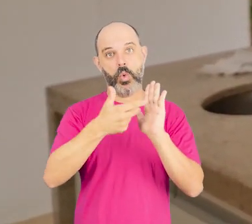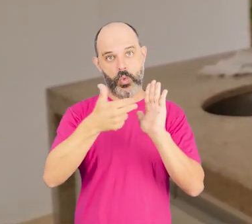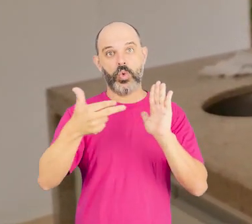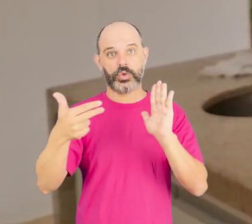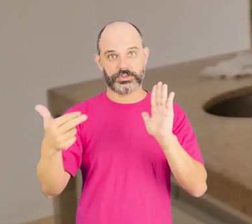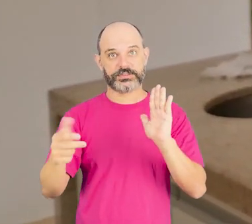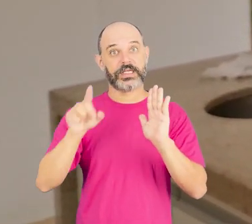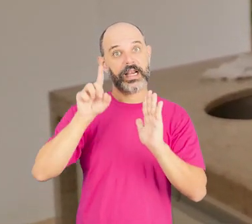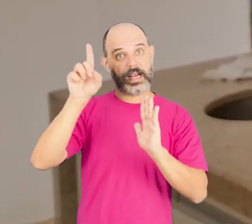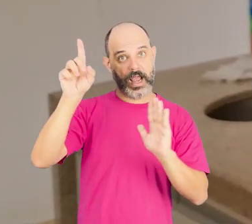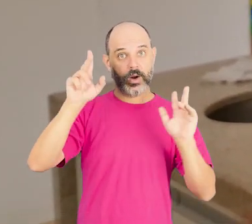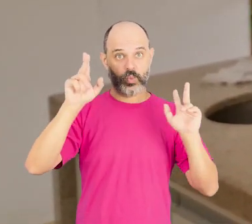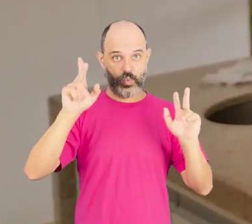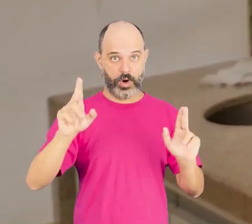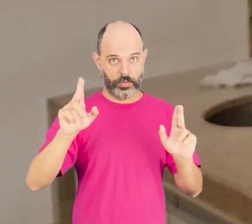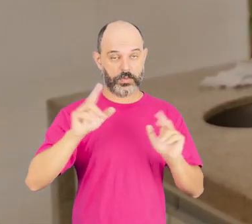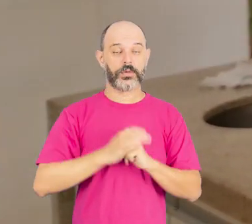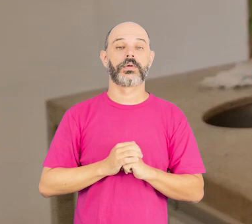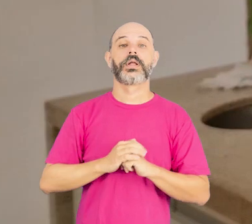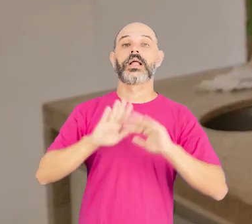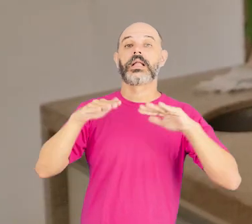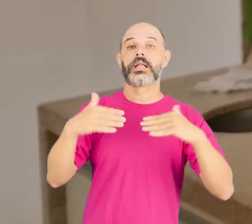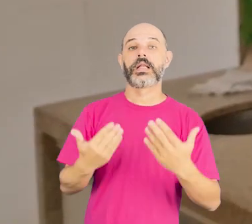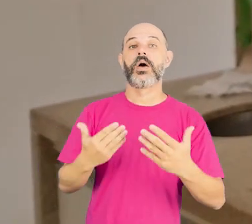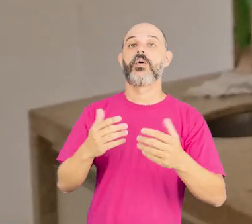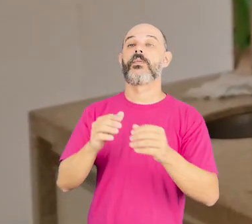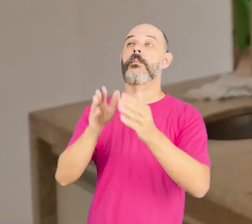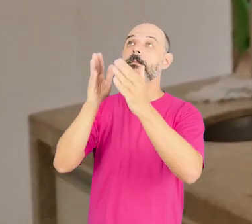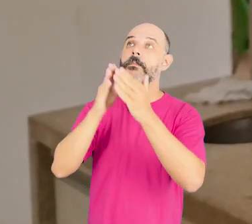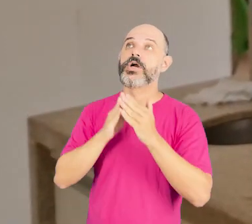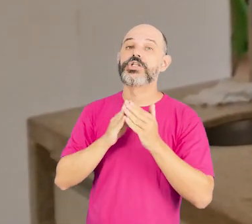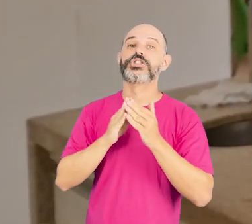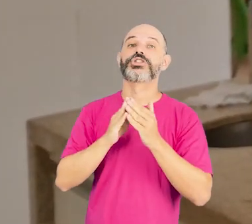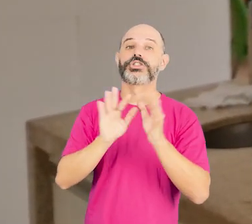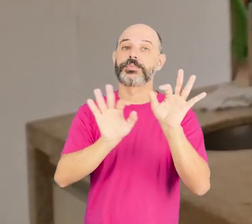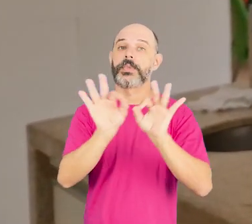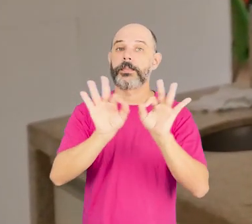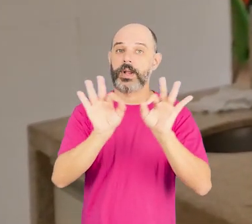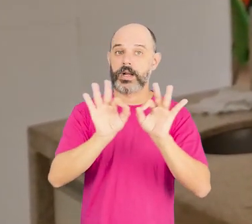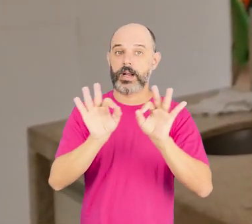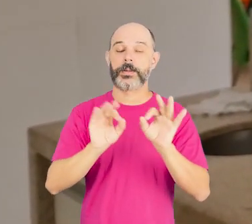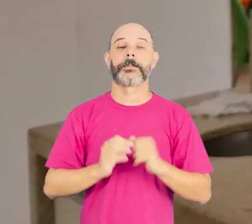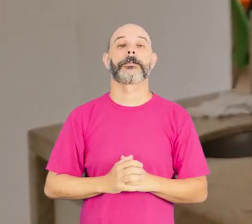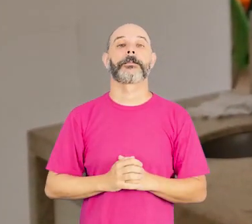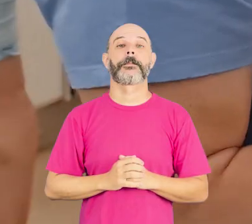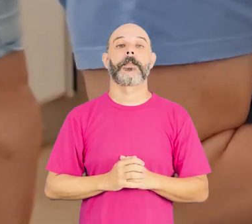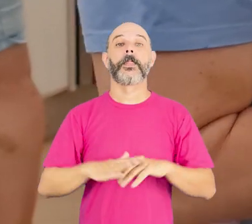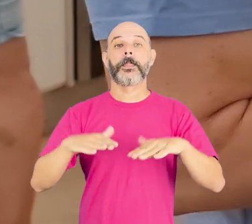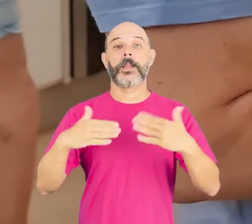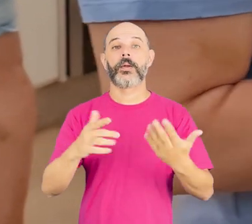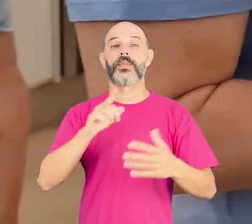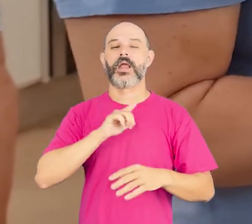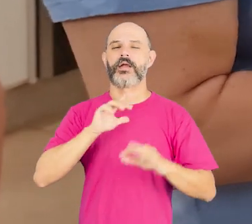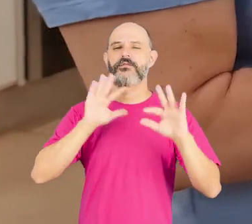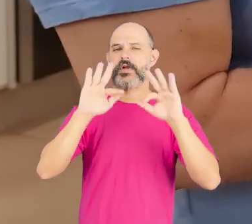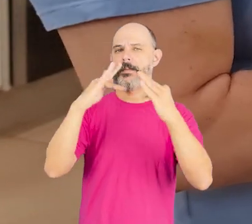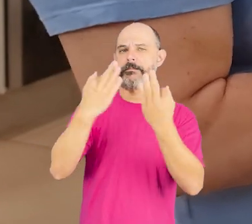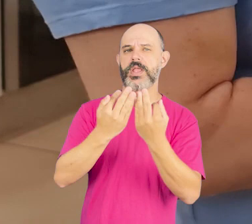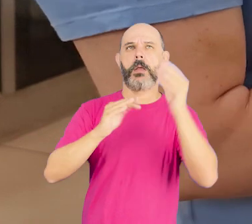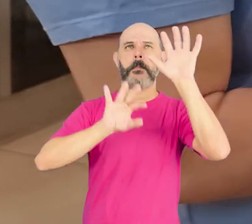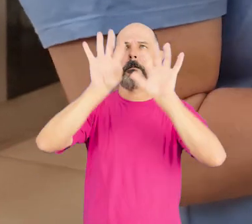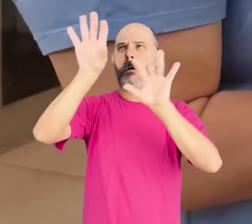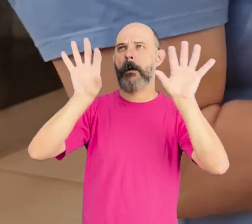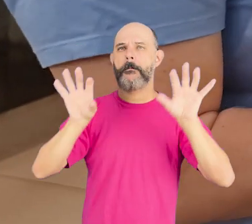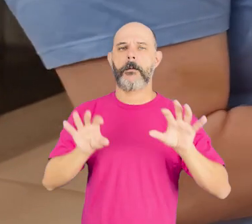cardápio que é servido lá, para ficar padronizado. E aí a gente consegue fazer os pedidos por aqui e preparar igualmente. Como a gente recebe famílias